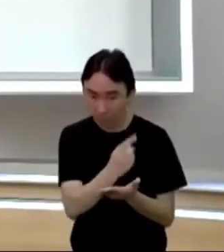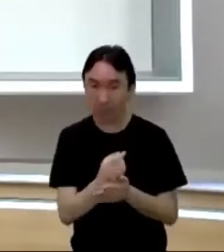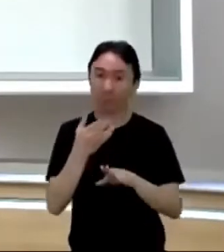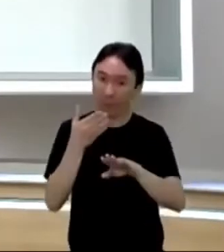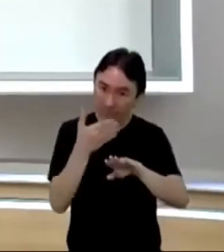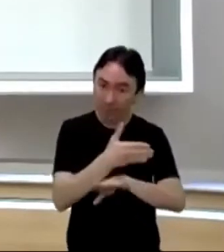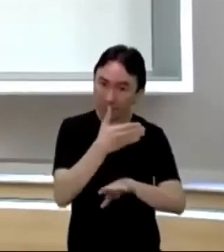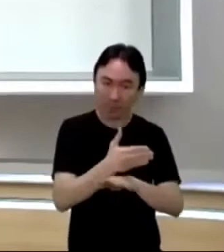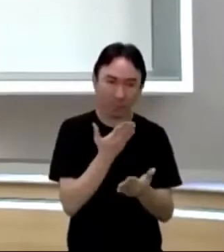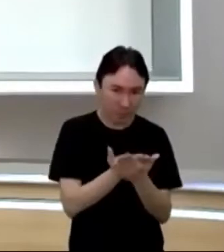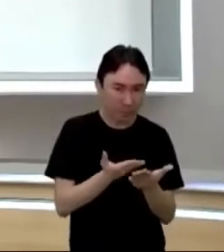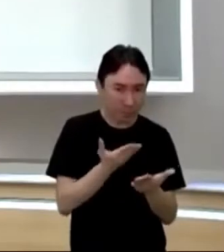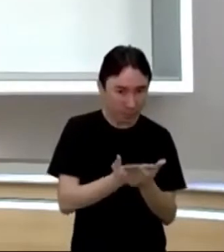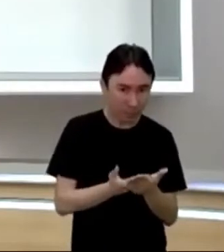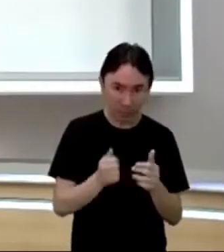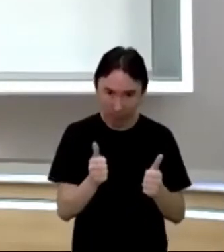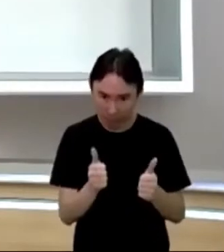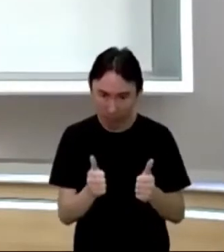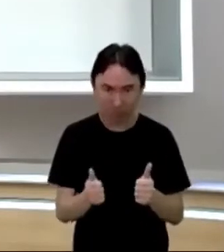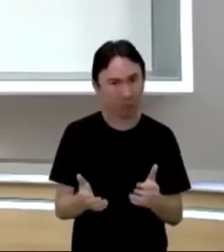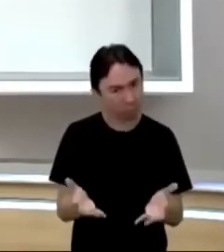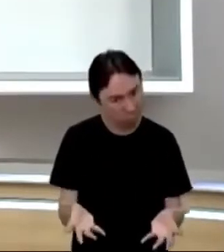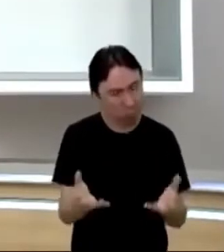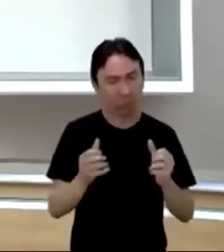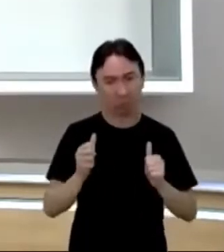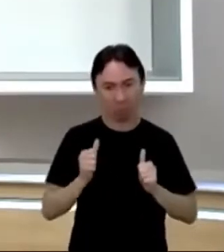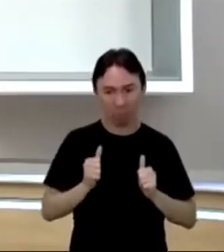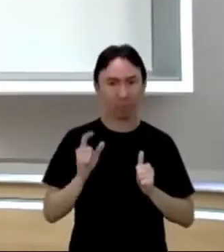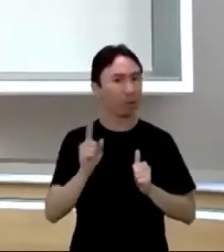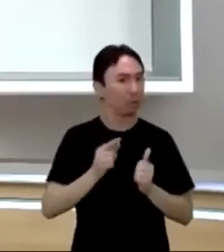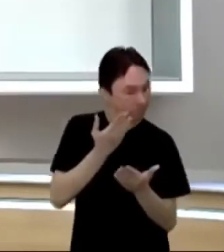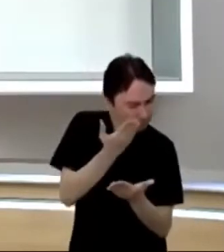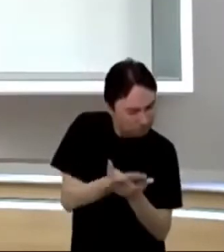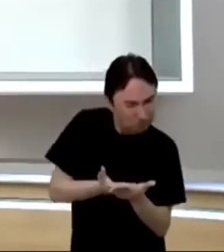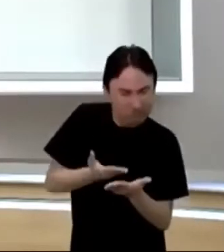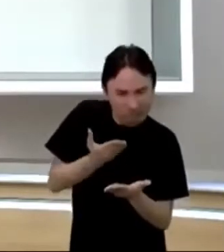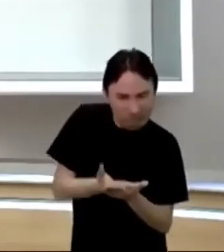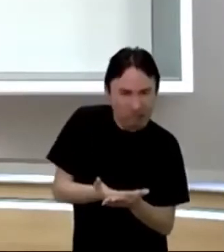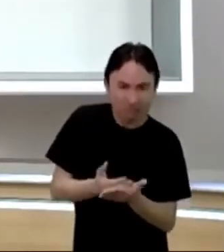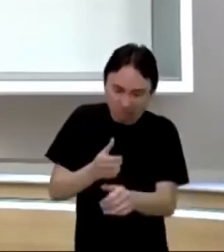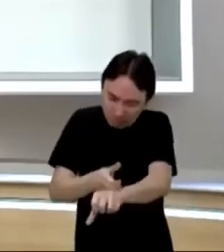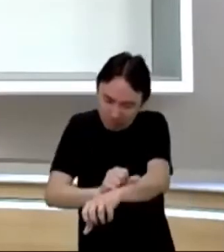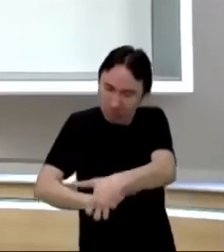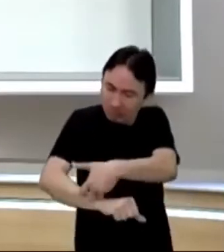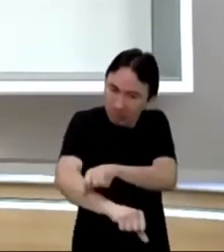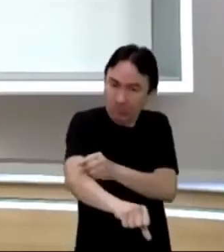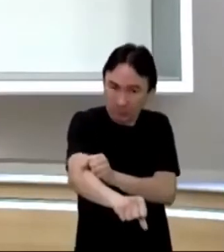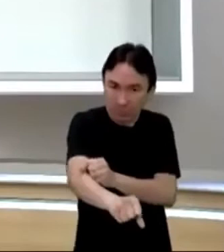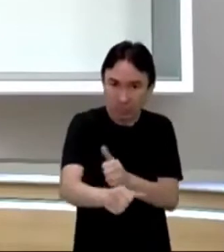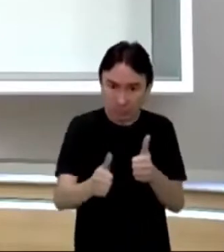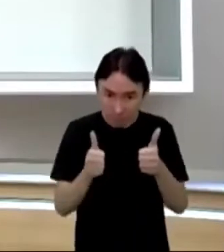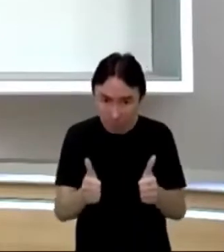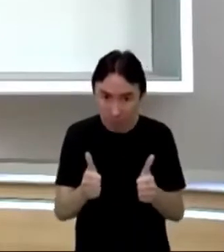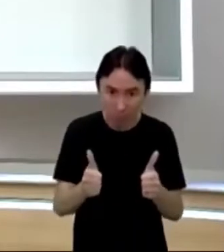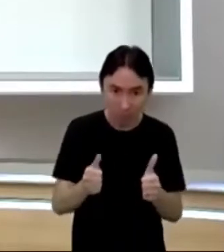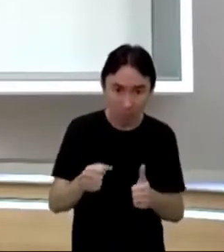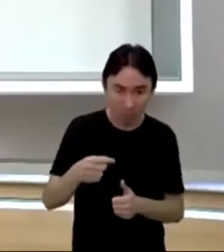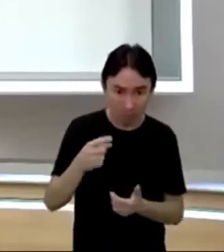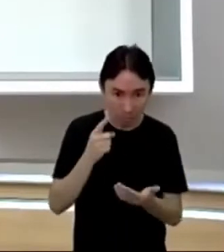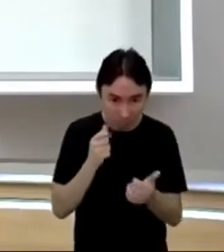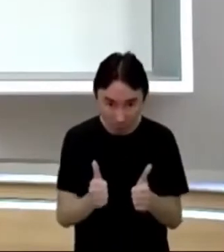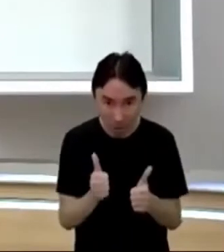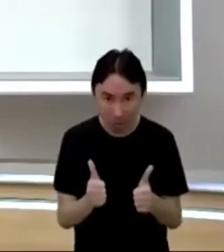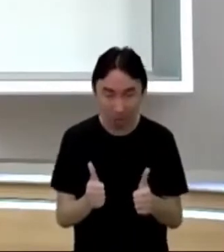com vocês aí nos estudos, né? Se aprimorem, se dediquem, que só vai depender de vocês. Então,